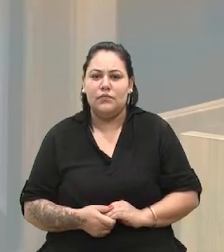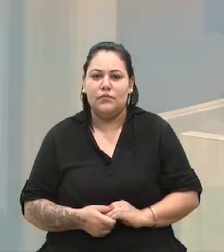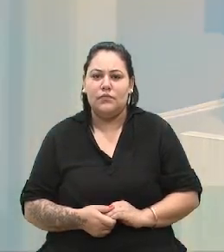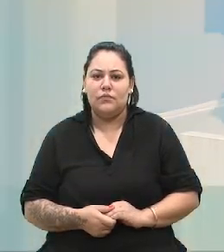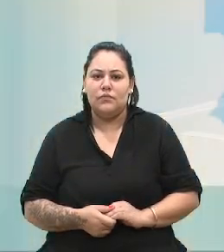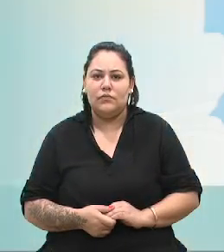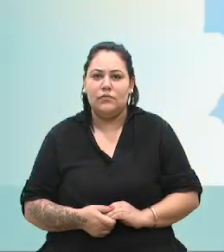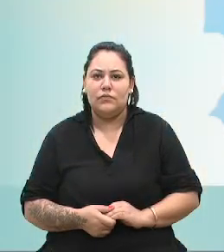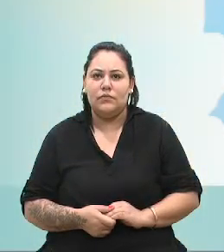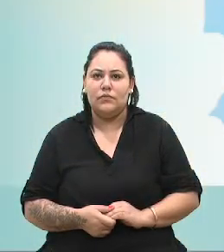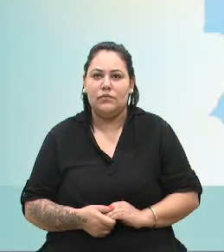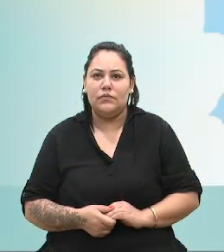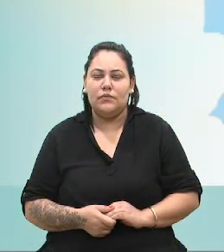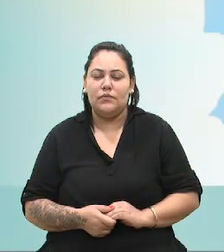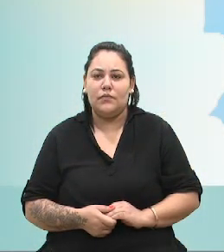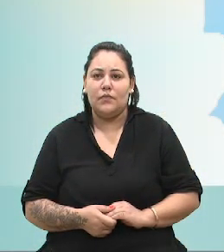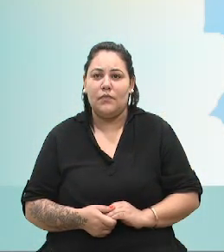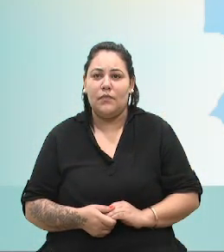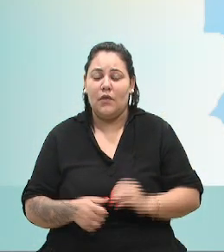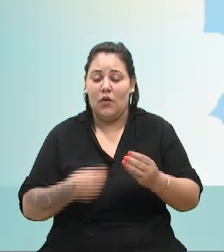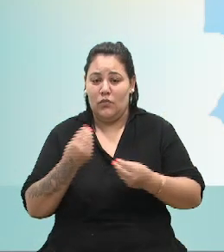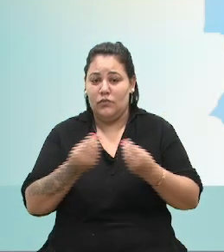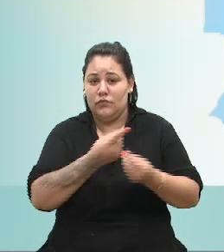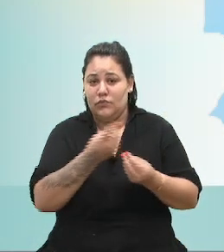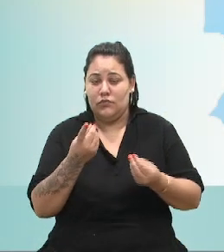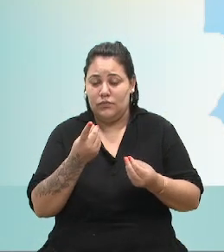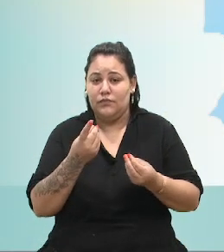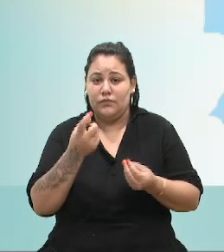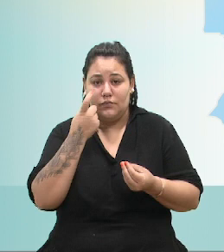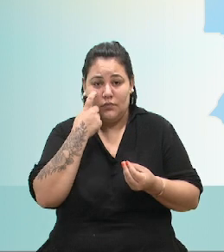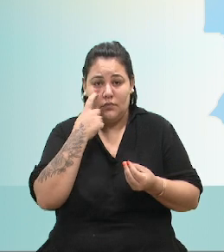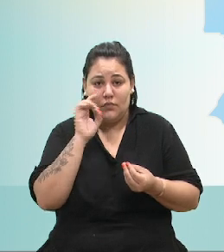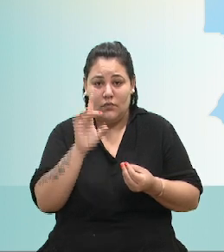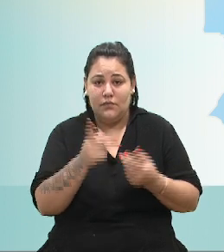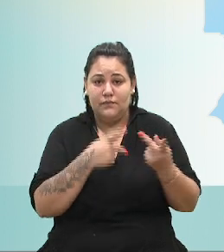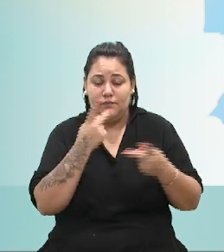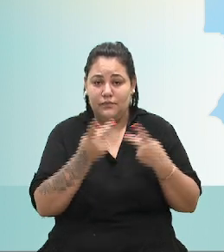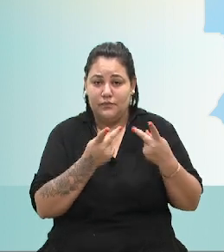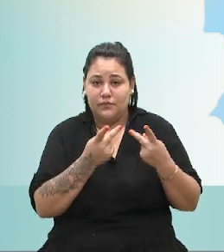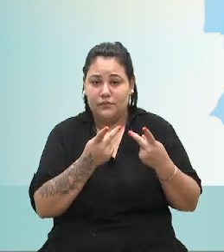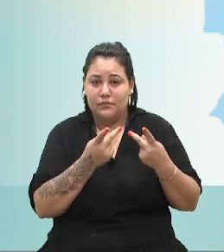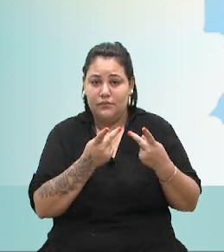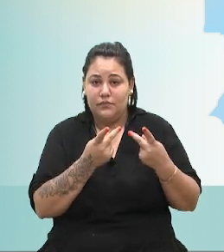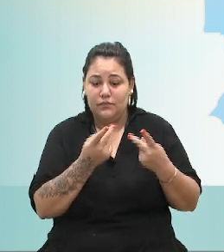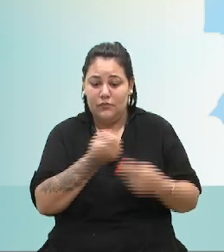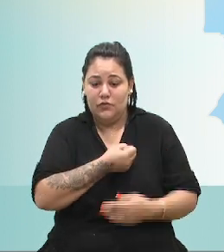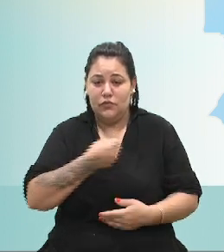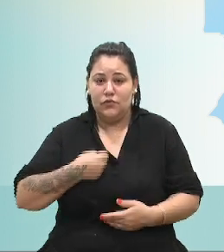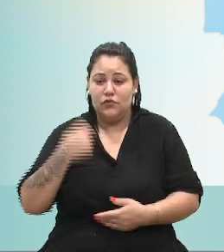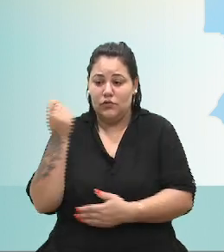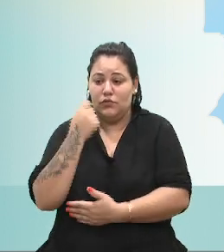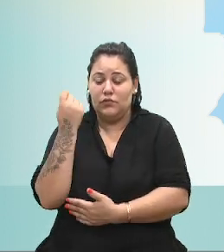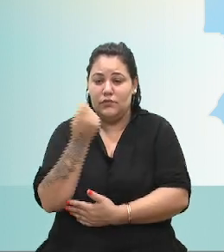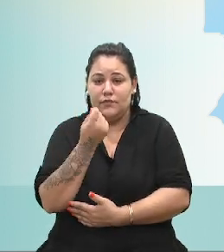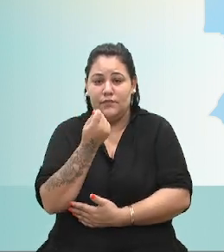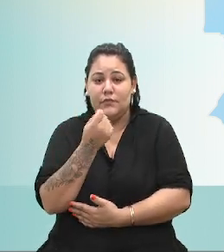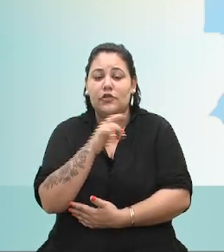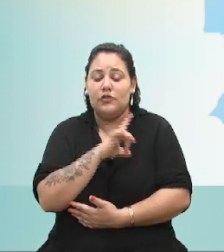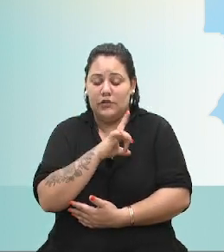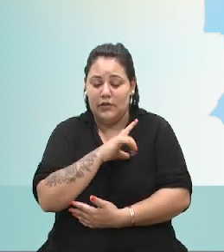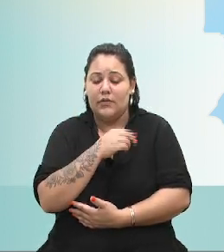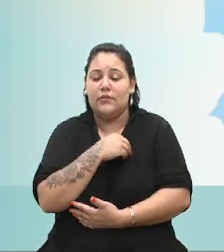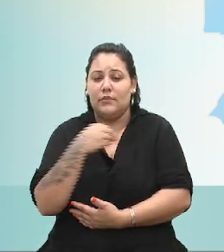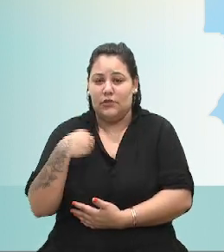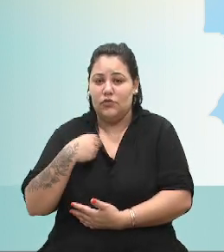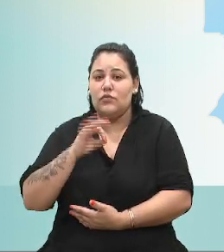Então, como vocês podem ver, só reforçando esses dados, como o Rio Grande do Sul, felizmente, nós temos médicos adequados, nós temos